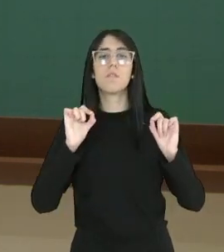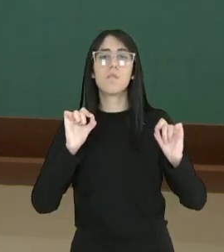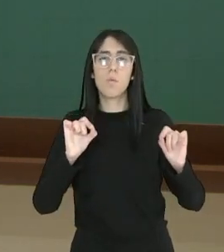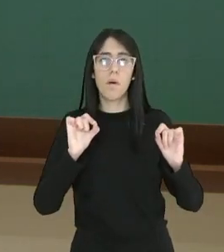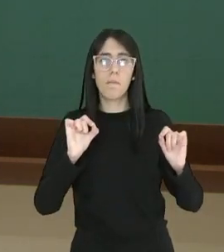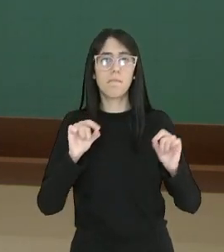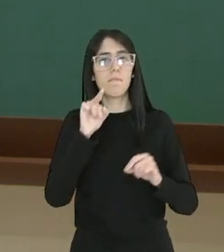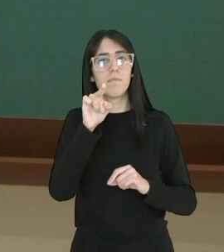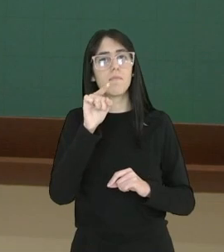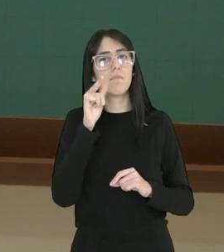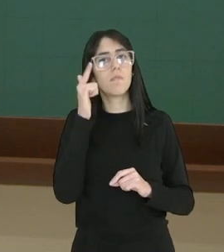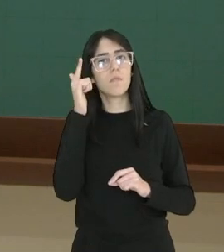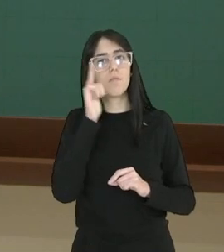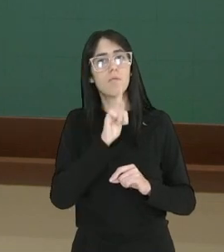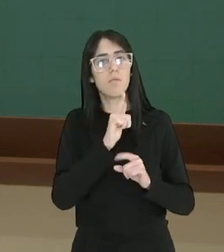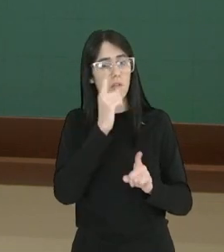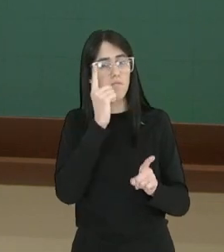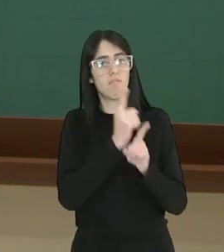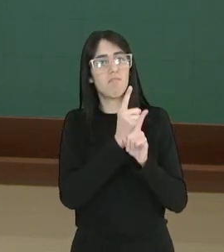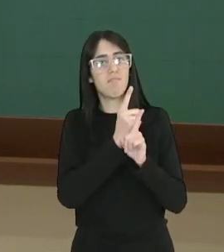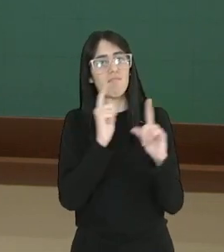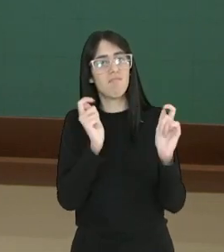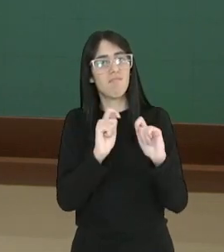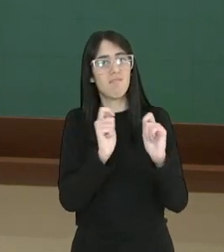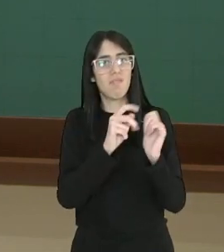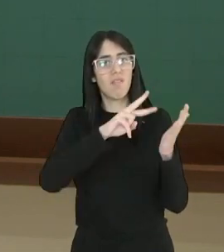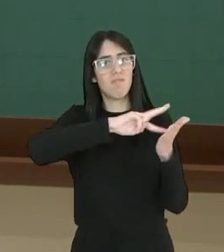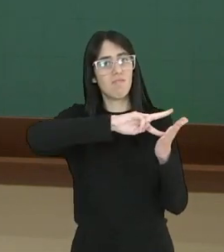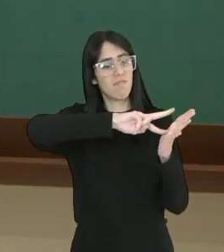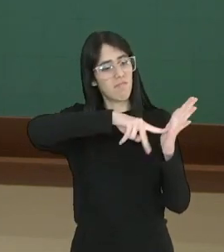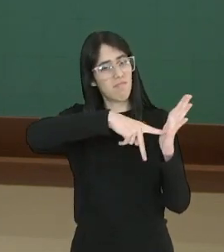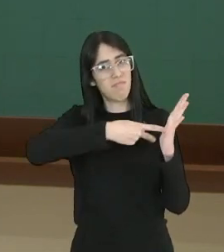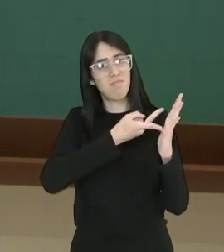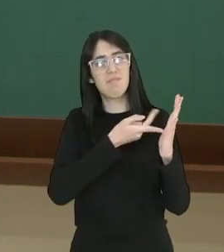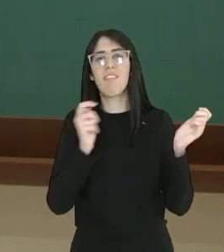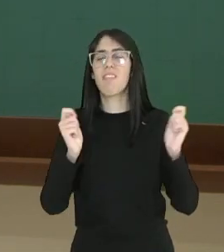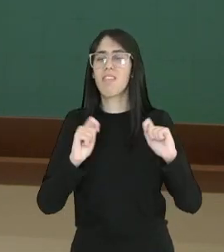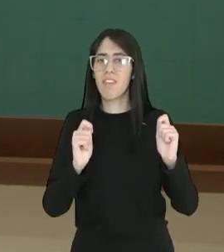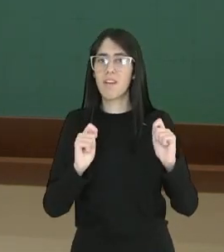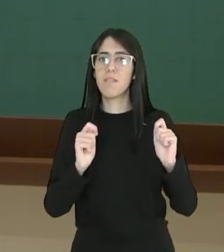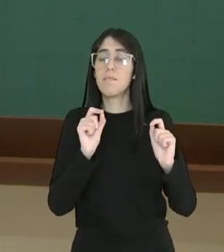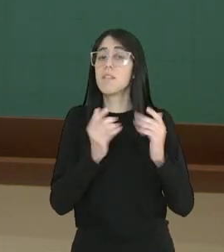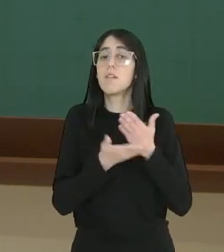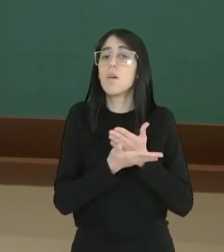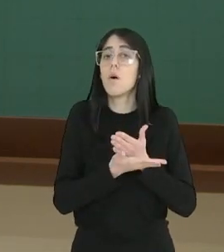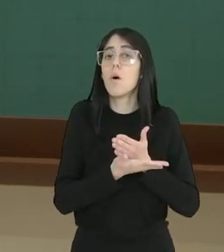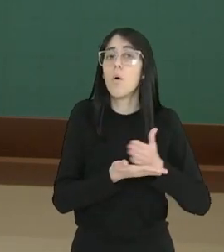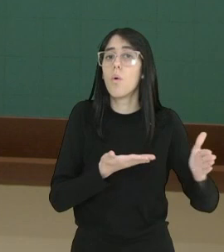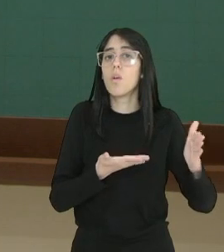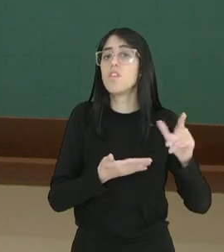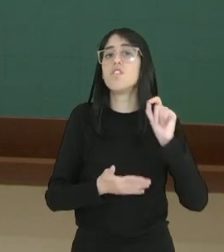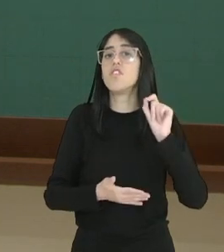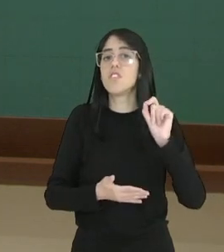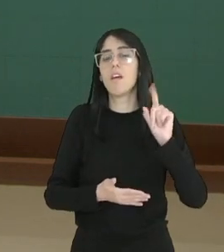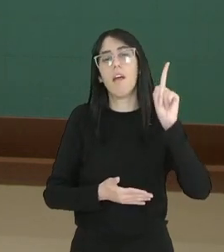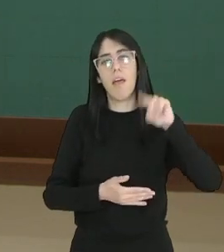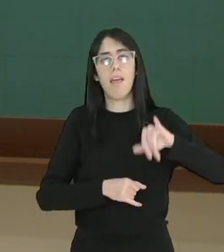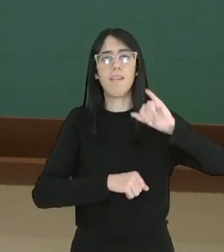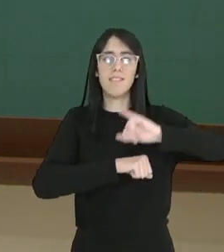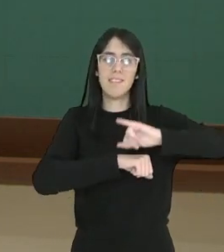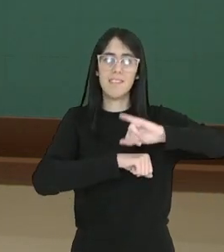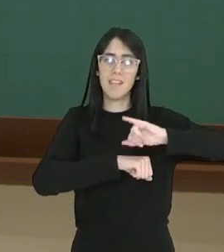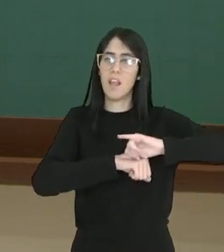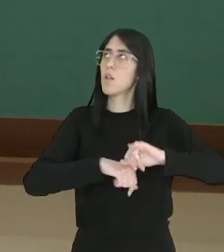grafite você vai determinar uma circunferência. Então, quem dá origem, na verdade, para a circunferência é